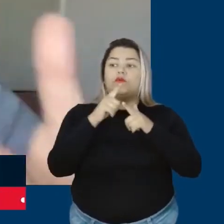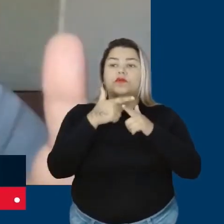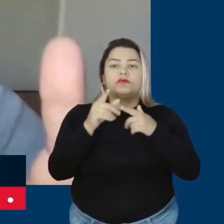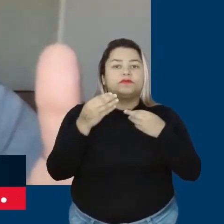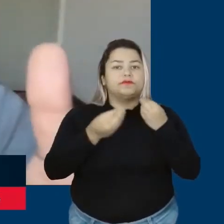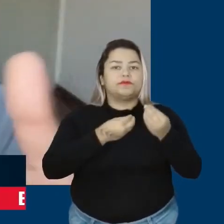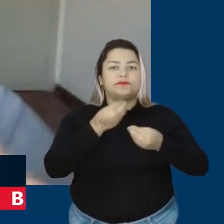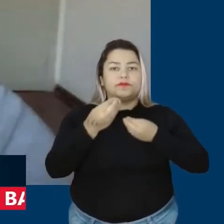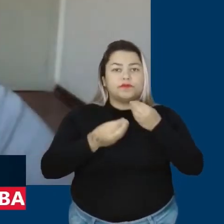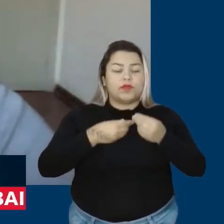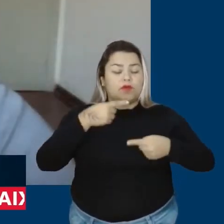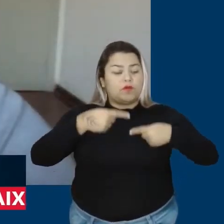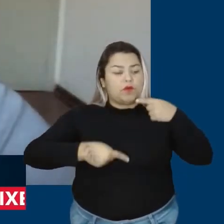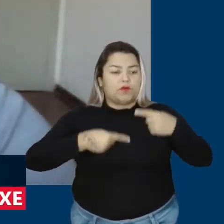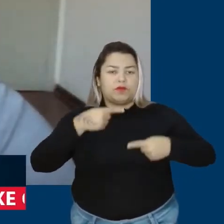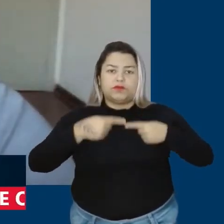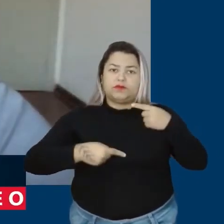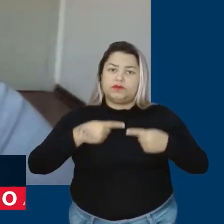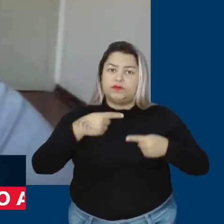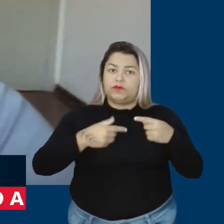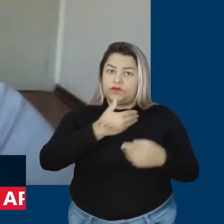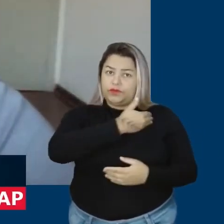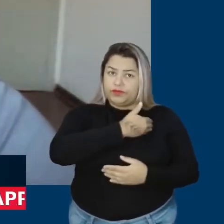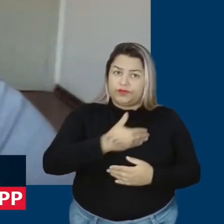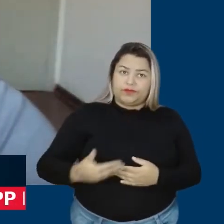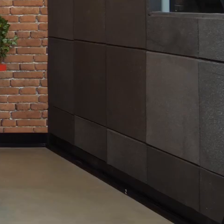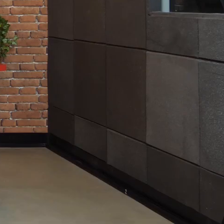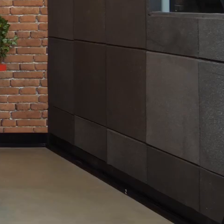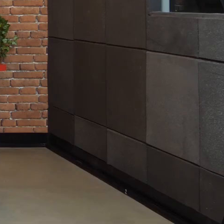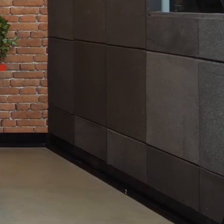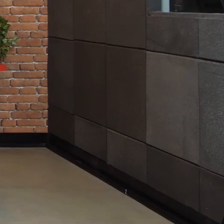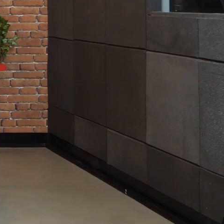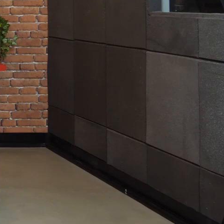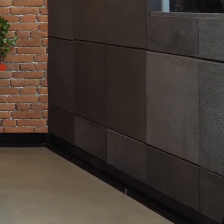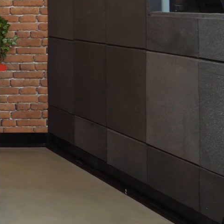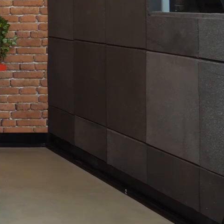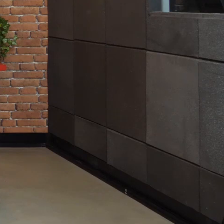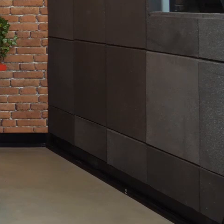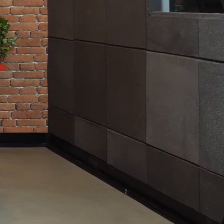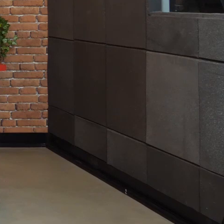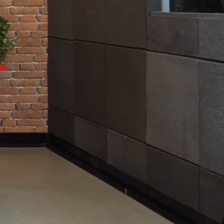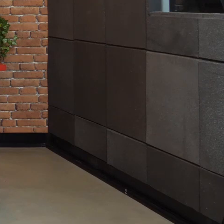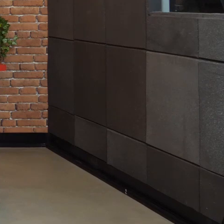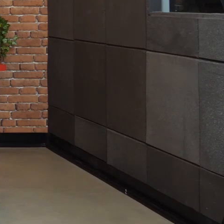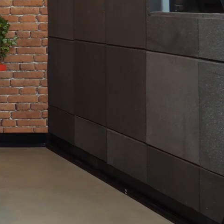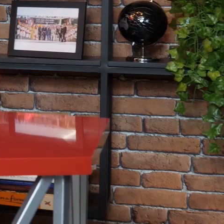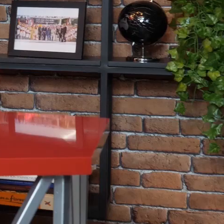problema? Cria-se uma política pública, uma política social.